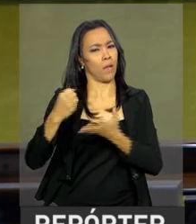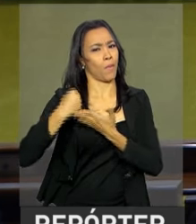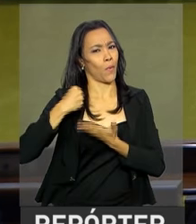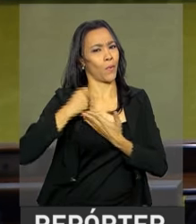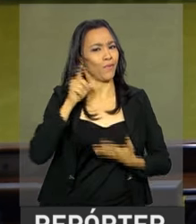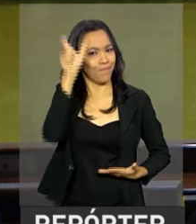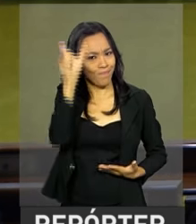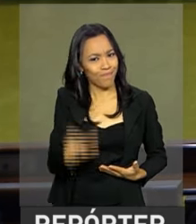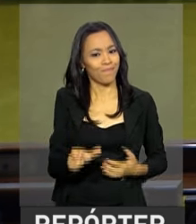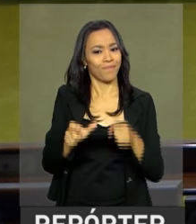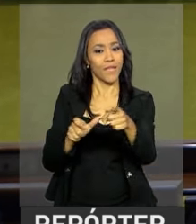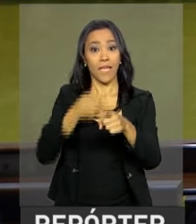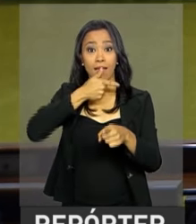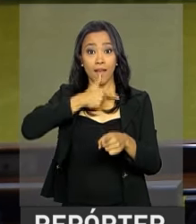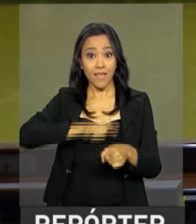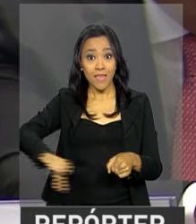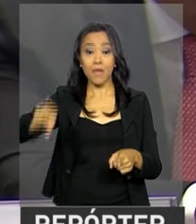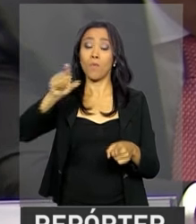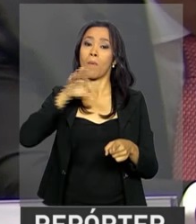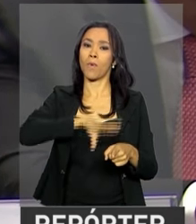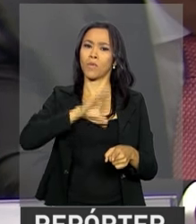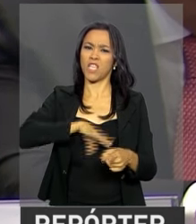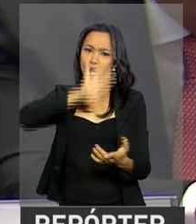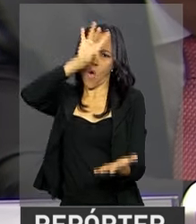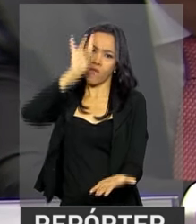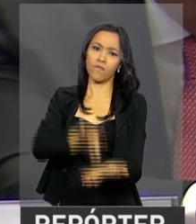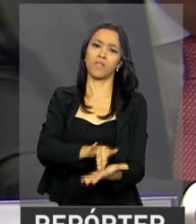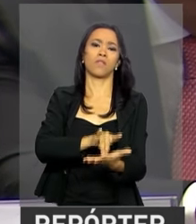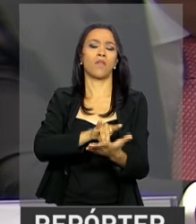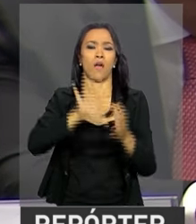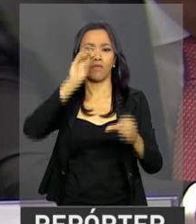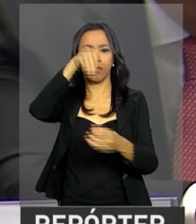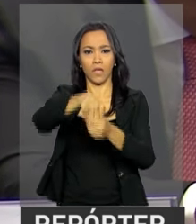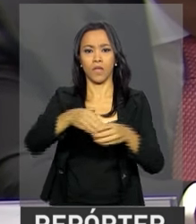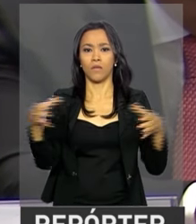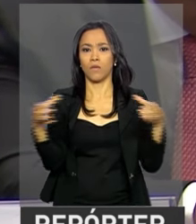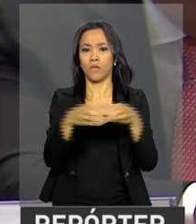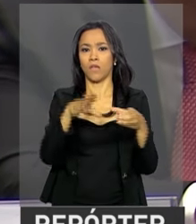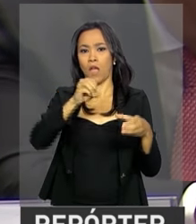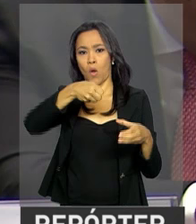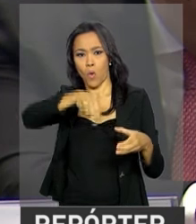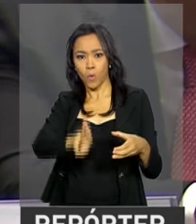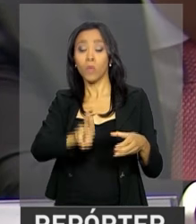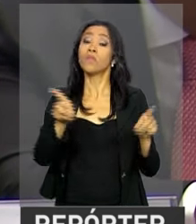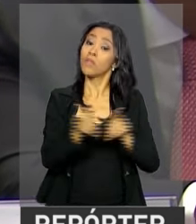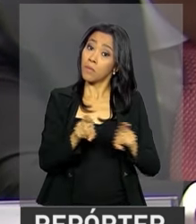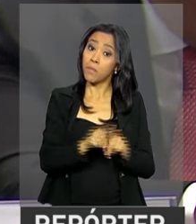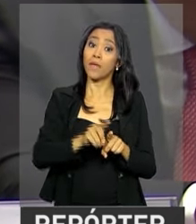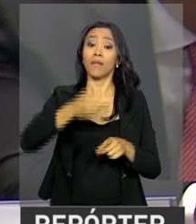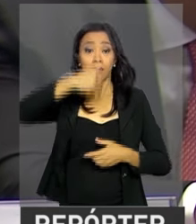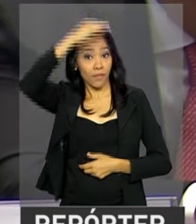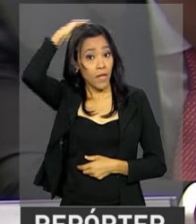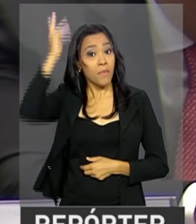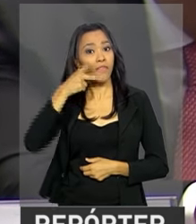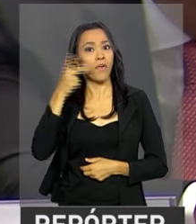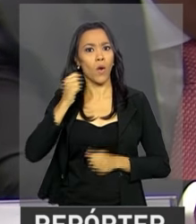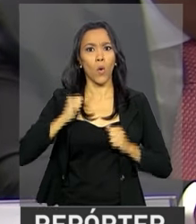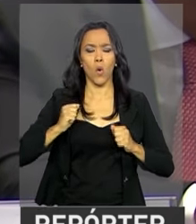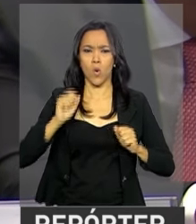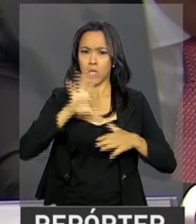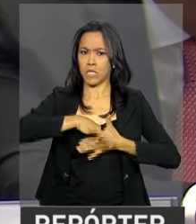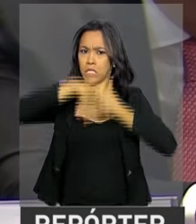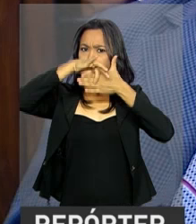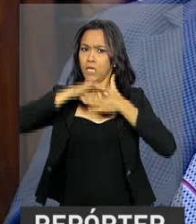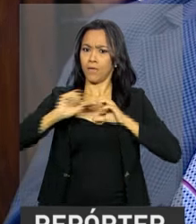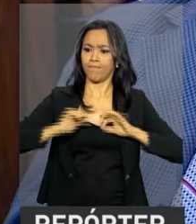língua portuguesa se torne uma das línguas oficiais das Nações Unidas. Temer também falou da importância de uma liderança ativa na ONU